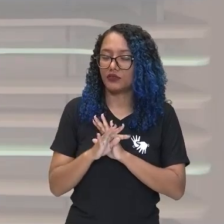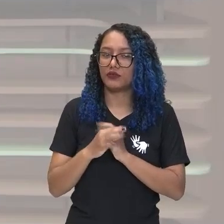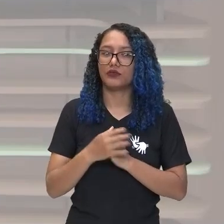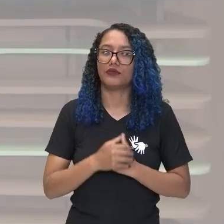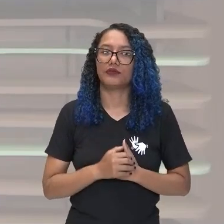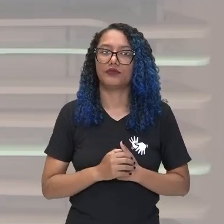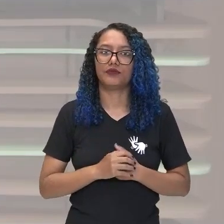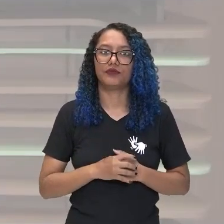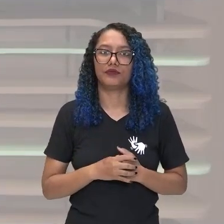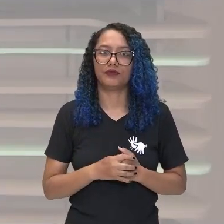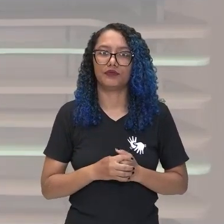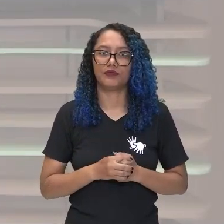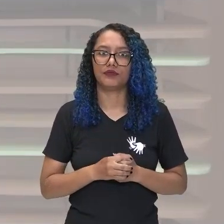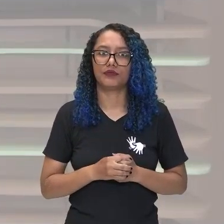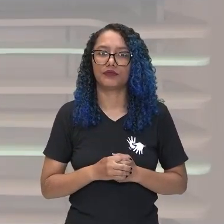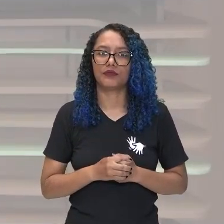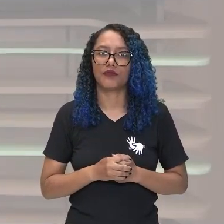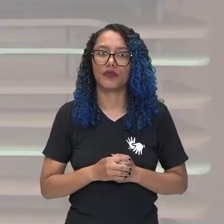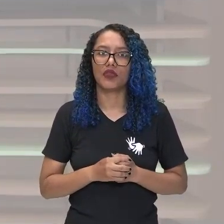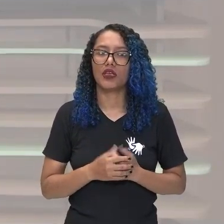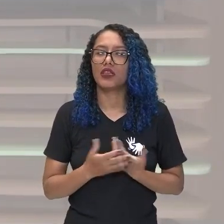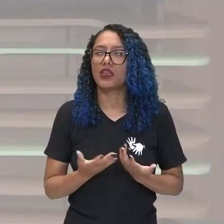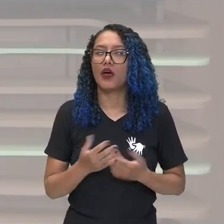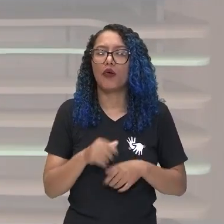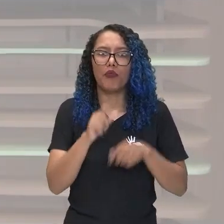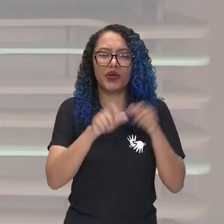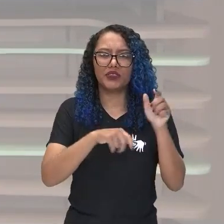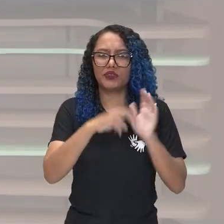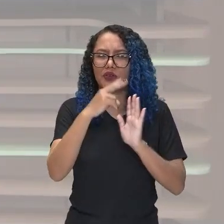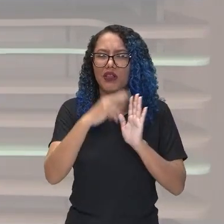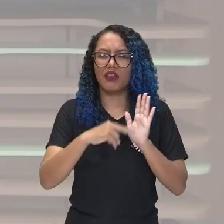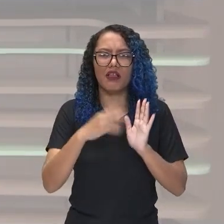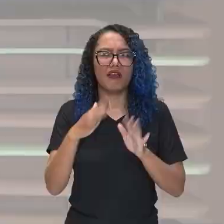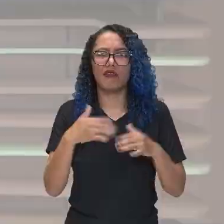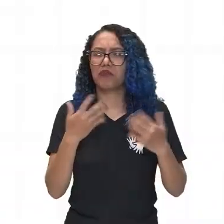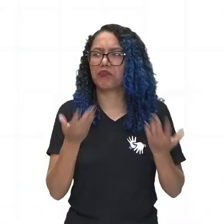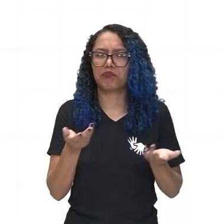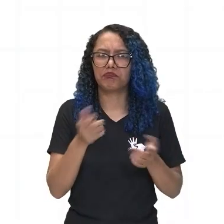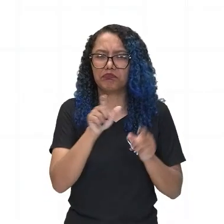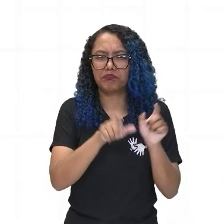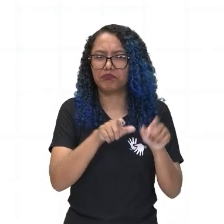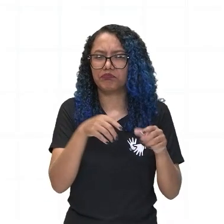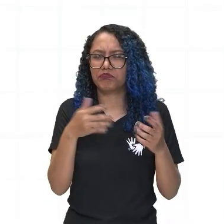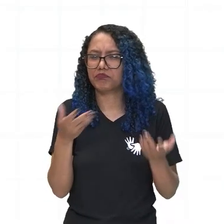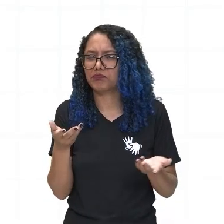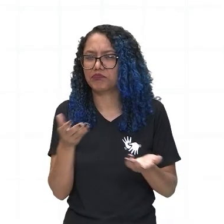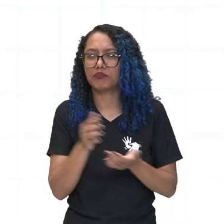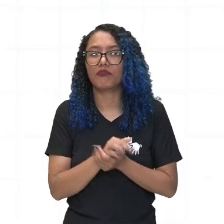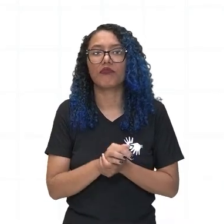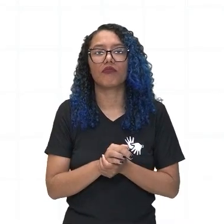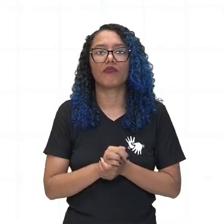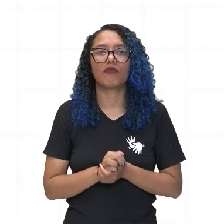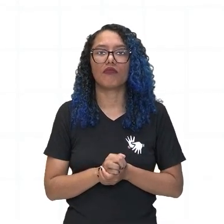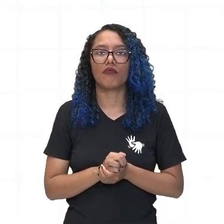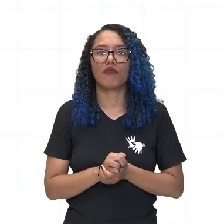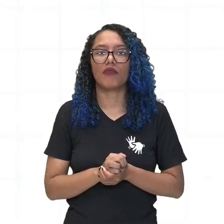divulgação científica é o leitor de jornais, revistas, sites. Seu grau de conhecimento,